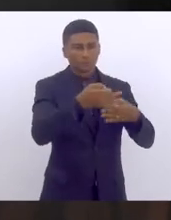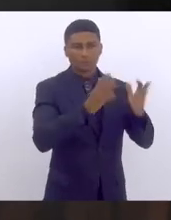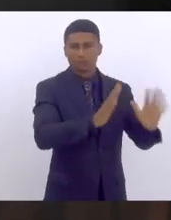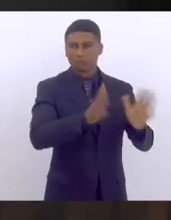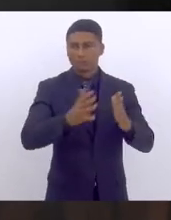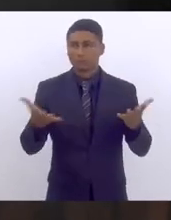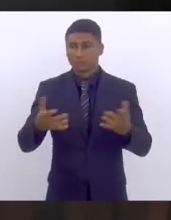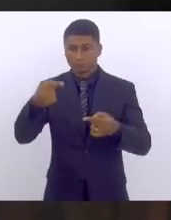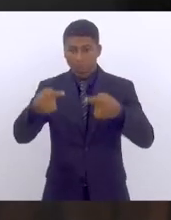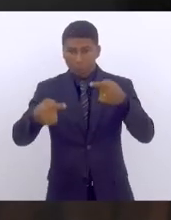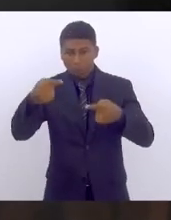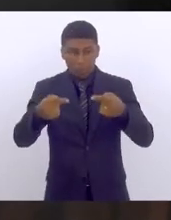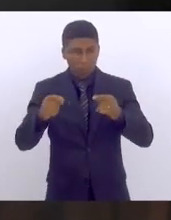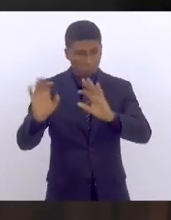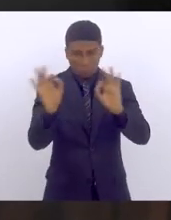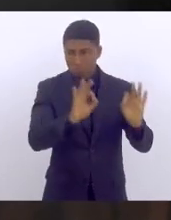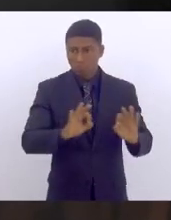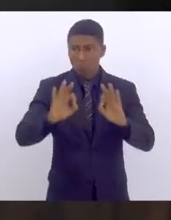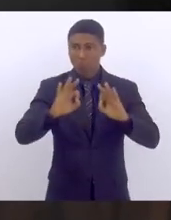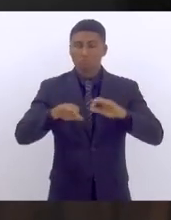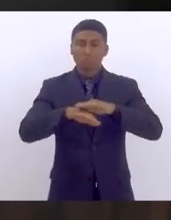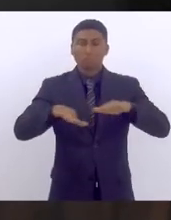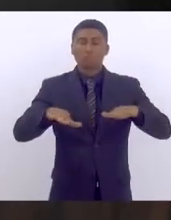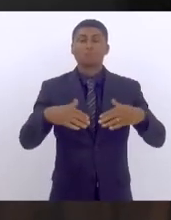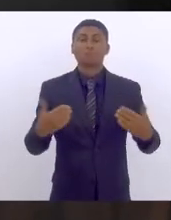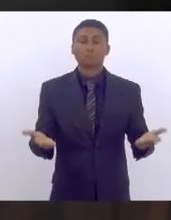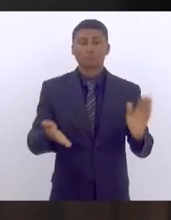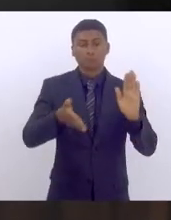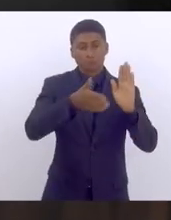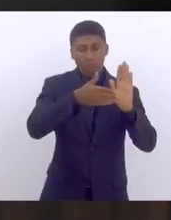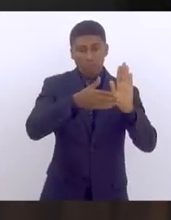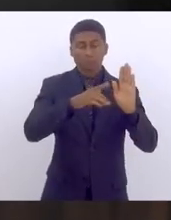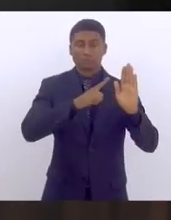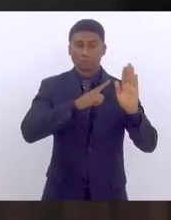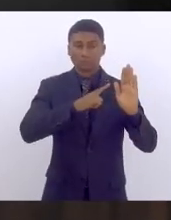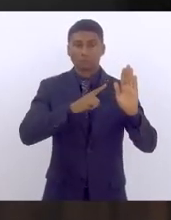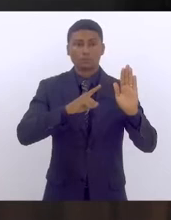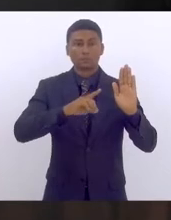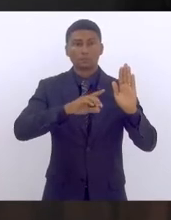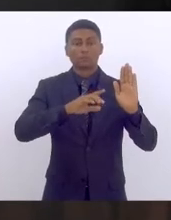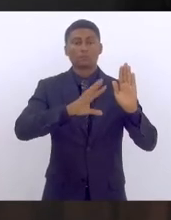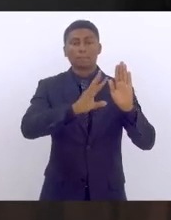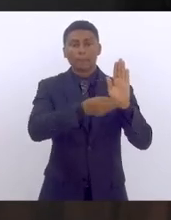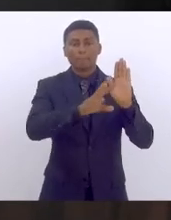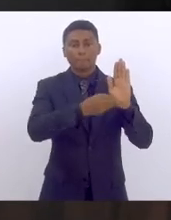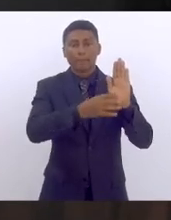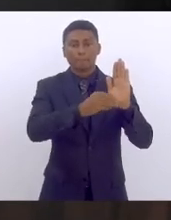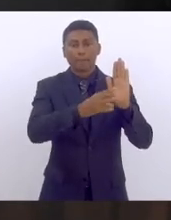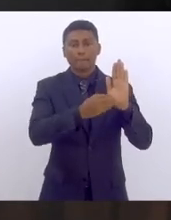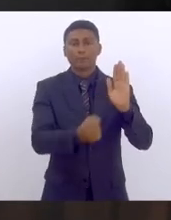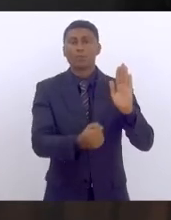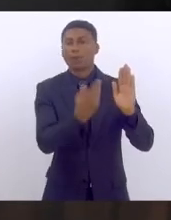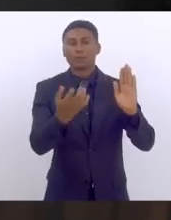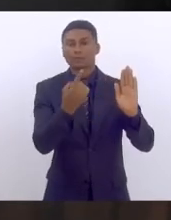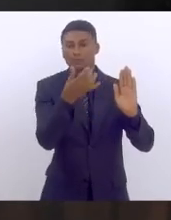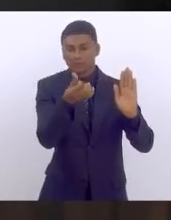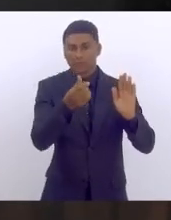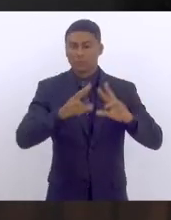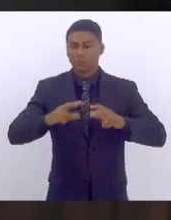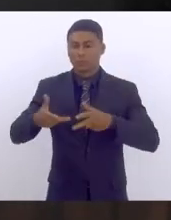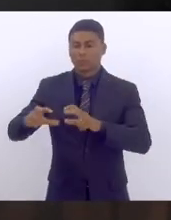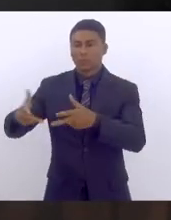em discussão, não havendo quem queira discutir, encerrada a discussão, a presente proposta recebeu 16 emendas e retorno às